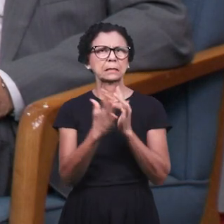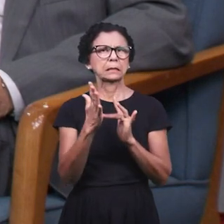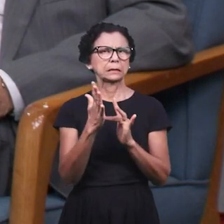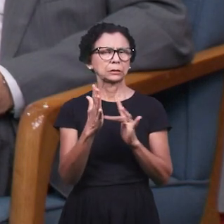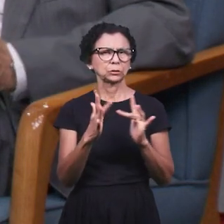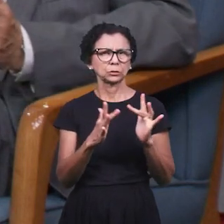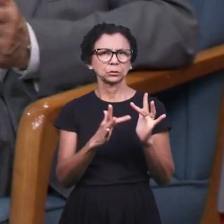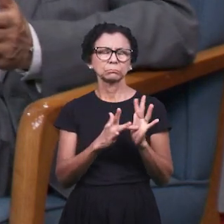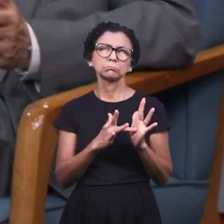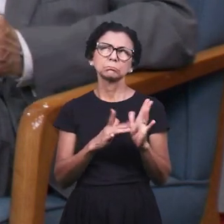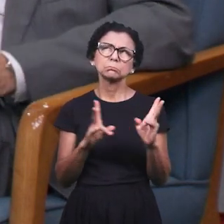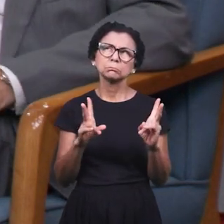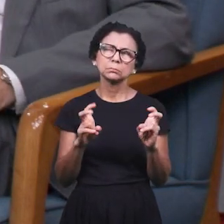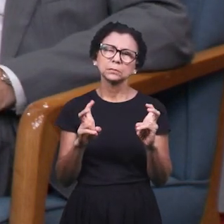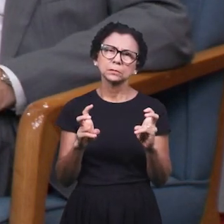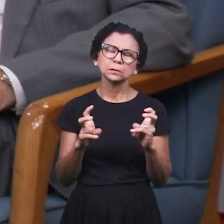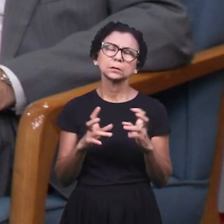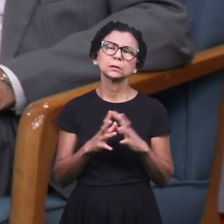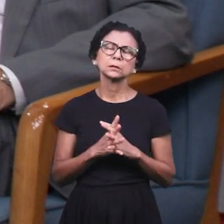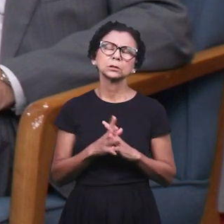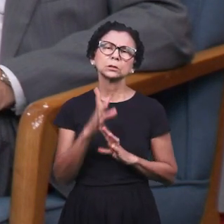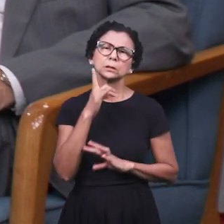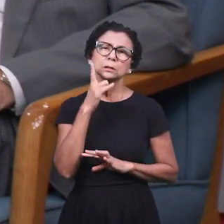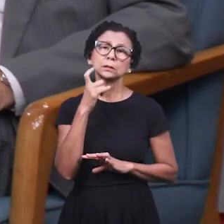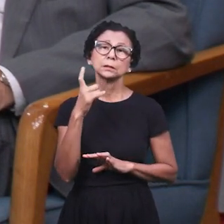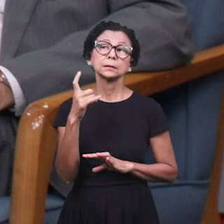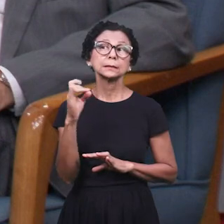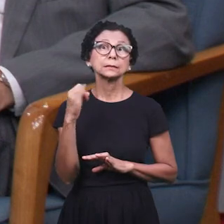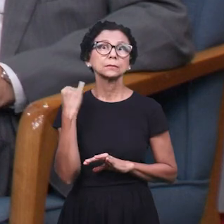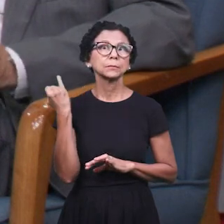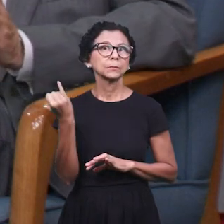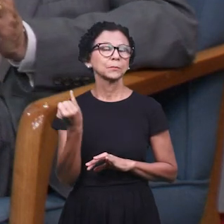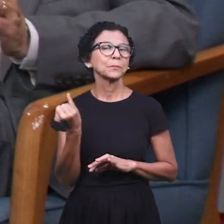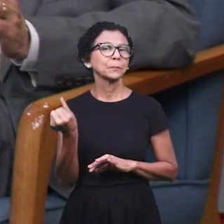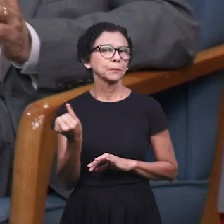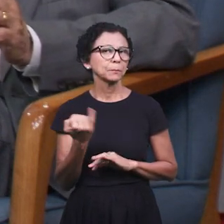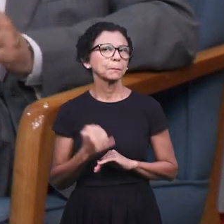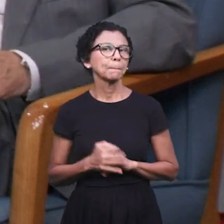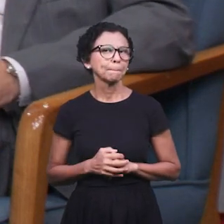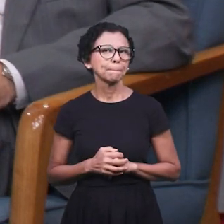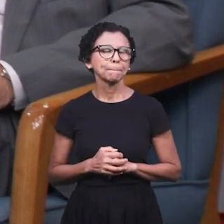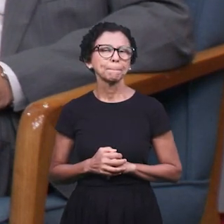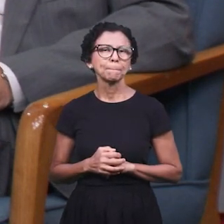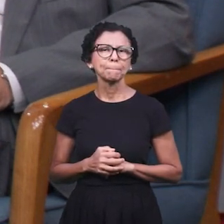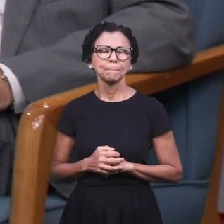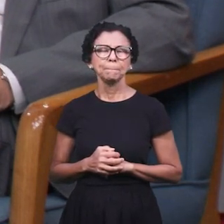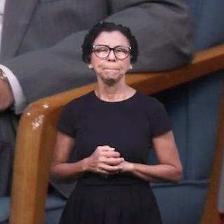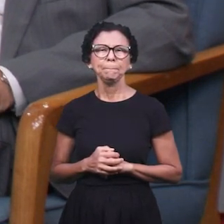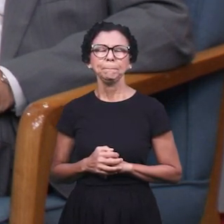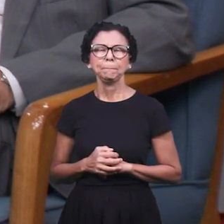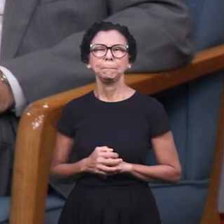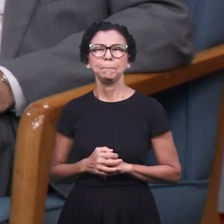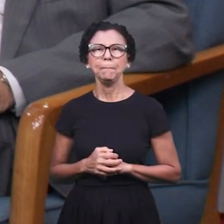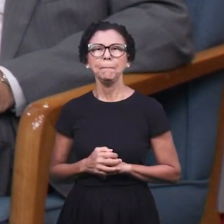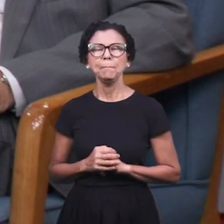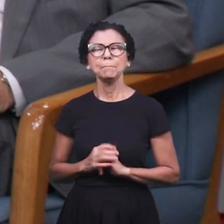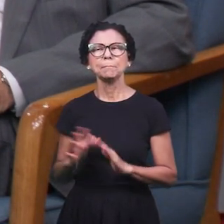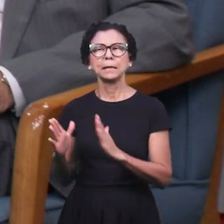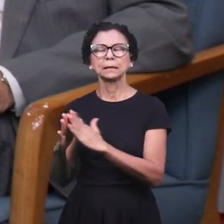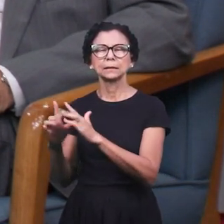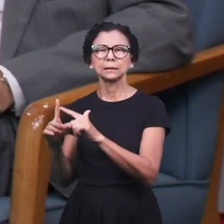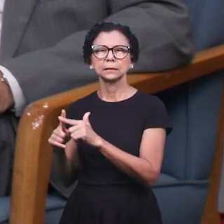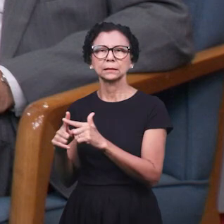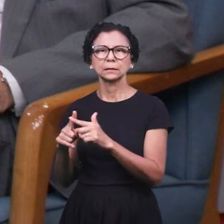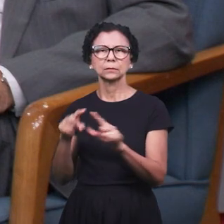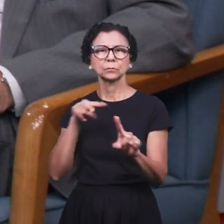assunto palpitante, é um assunto interessante e importante para a vida da igreja,